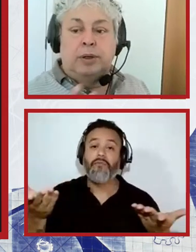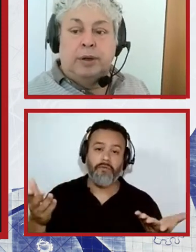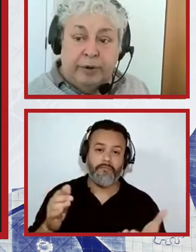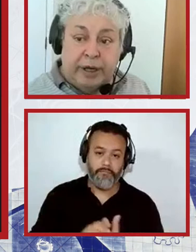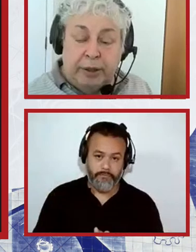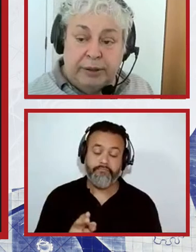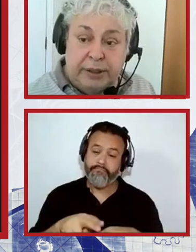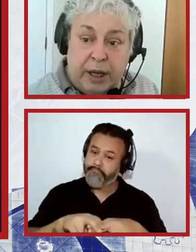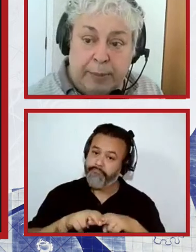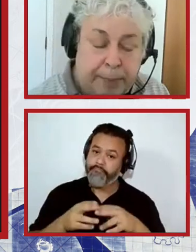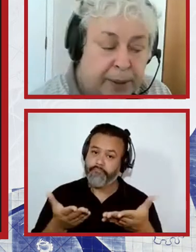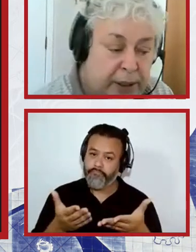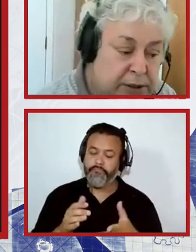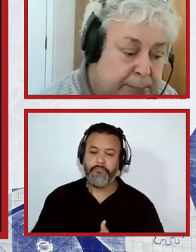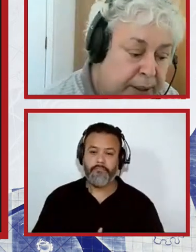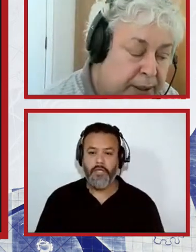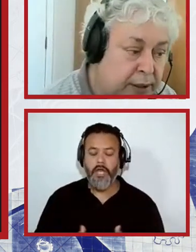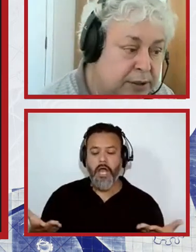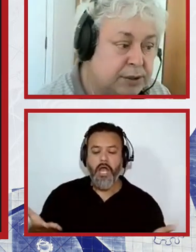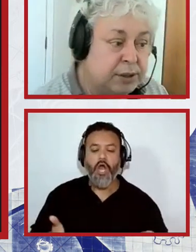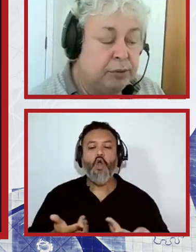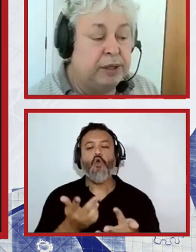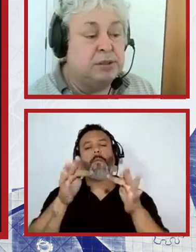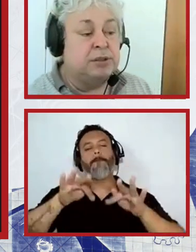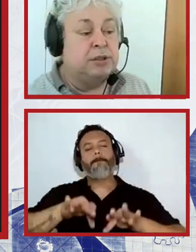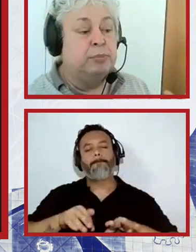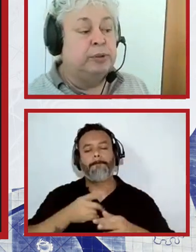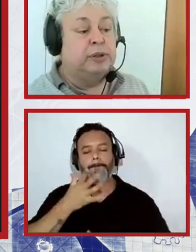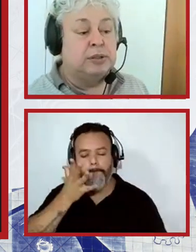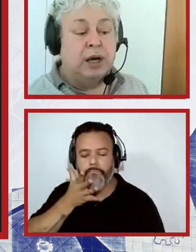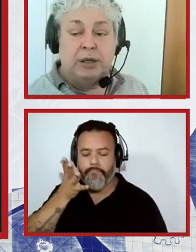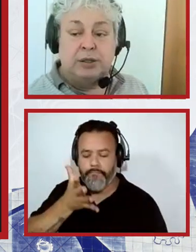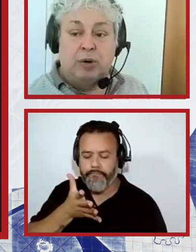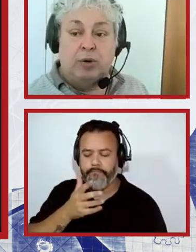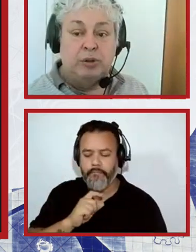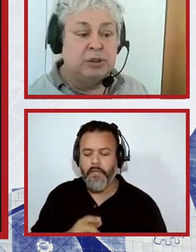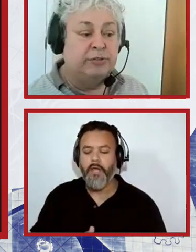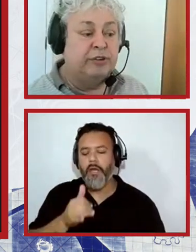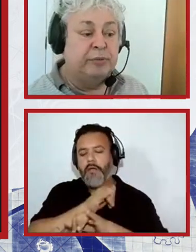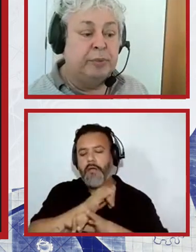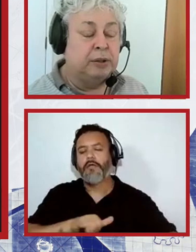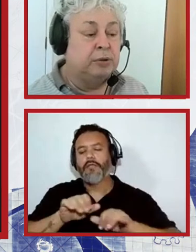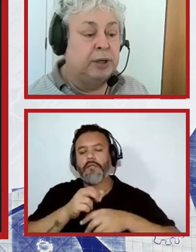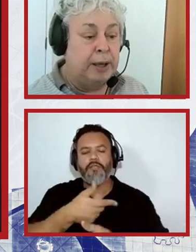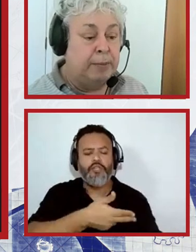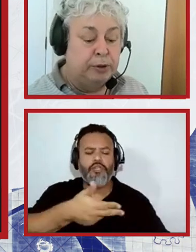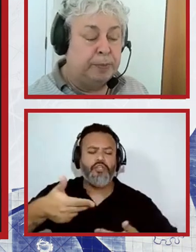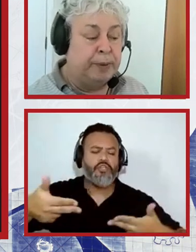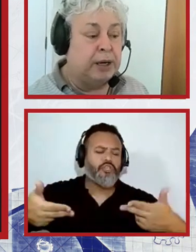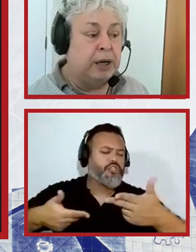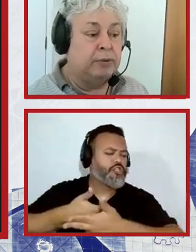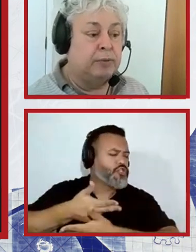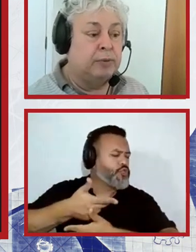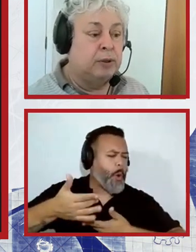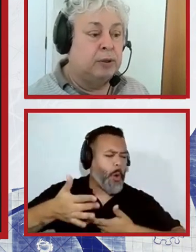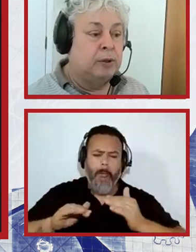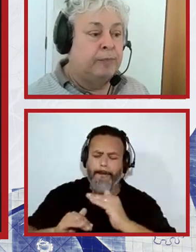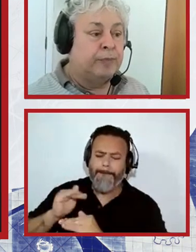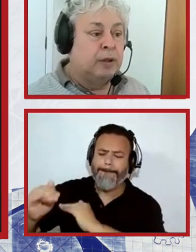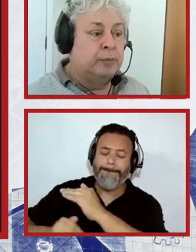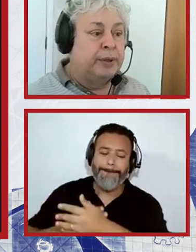Bom, eu quero encerrar a minha palestra por aqui, dizendo que existem muitas áreas onde o desenvolvimento é muito